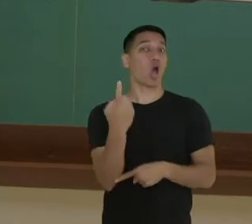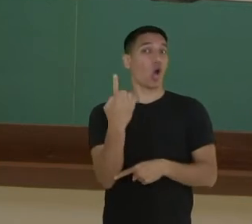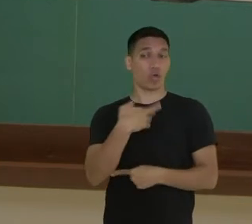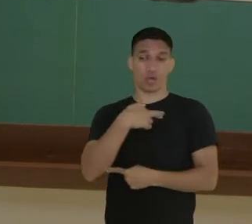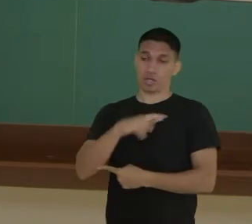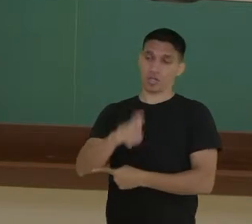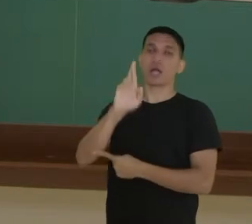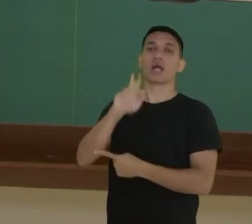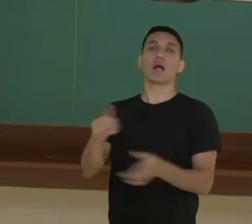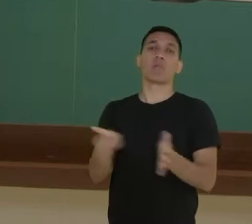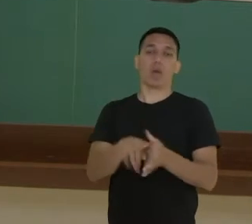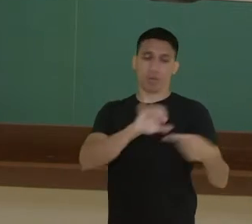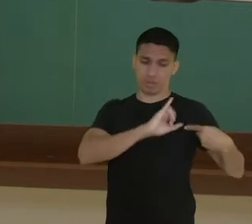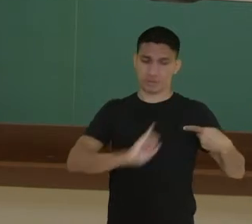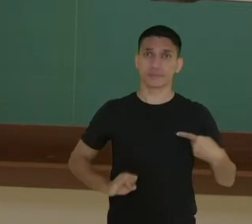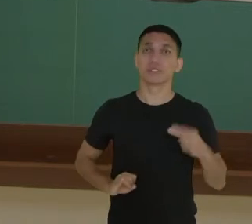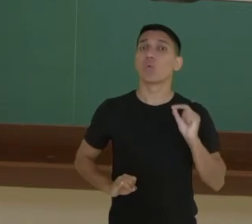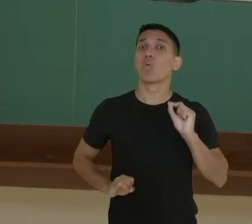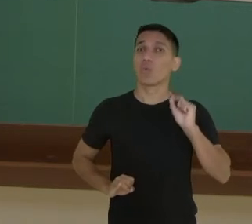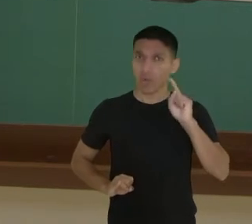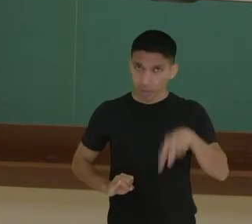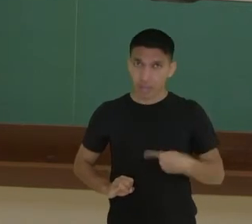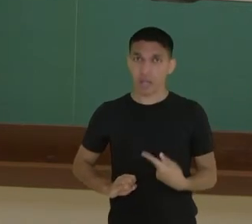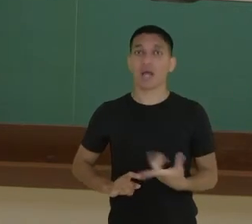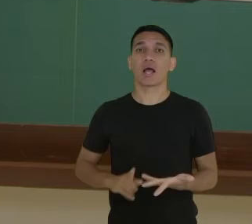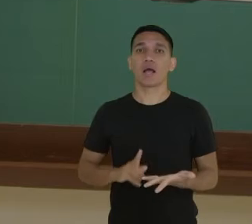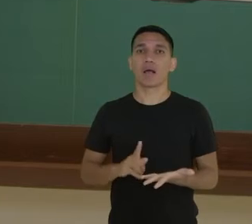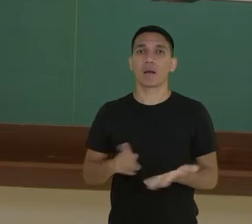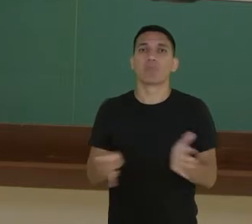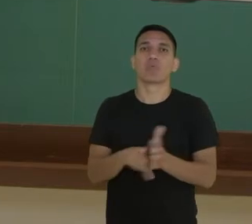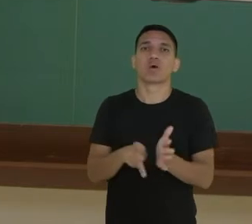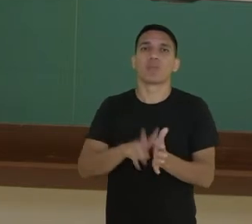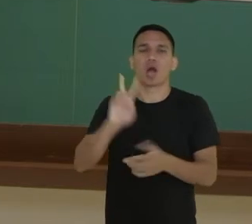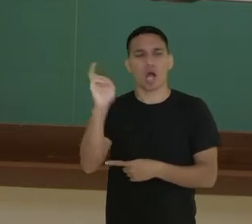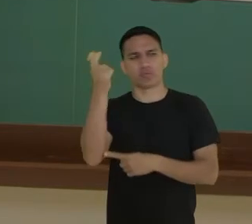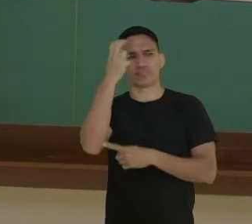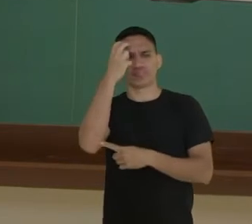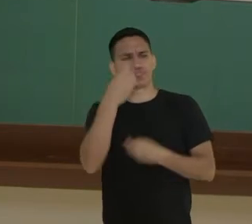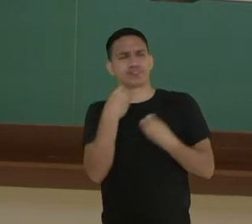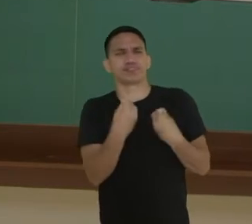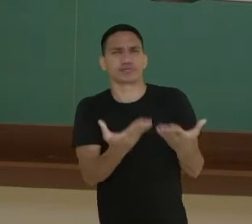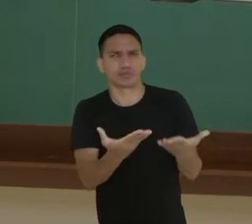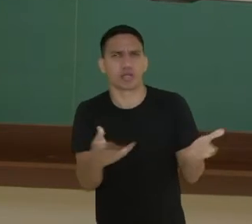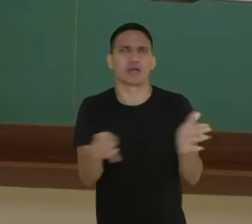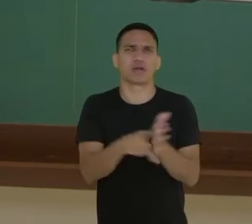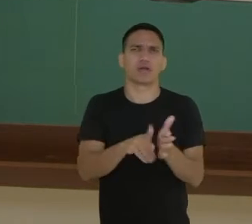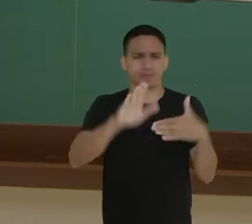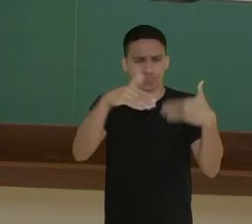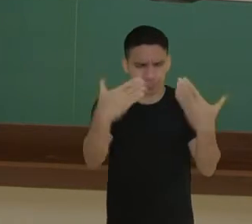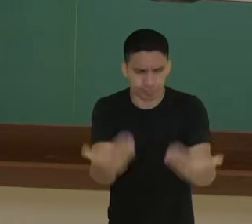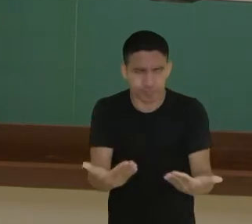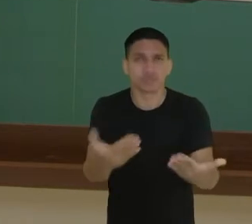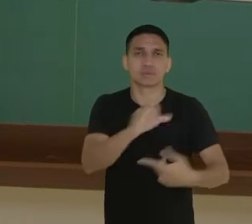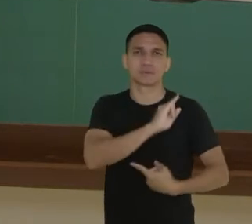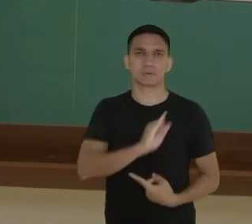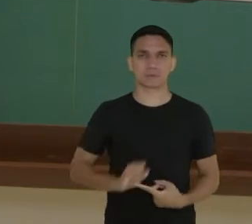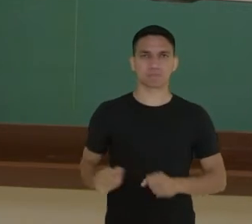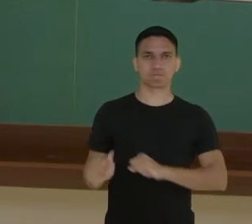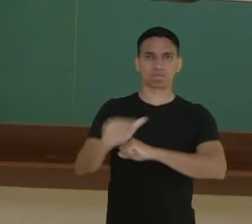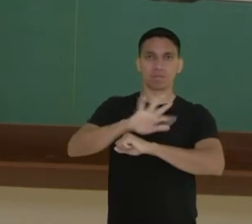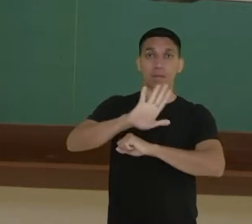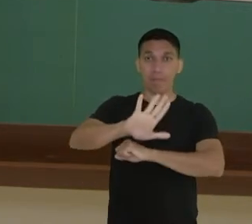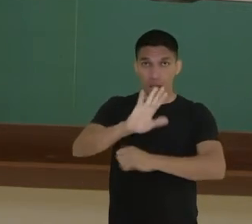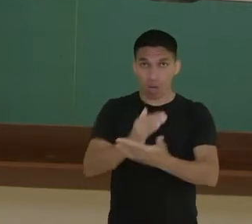era a religião do imperador, que deveria ser cultuada no Império Romano. A partir